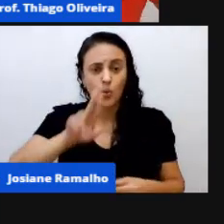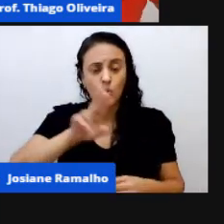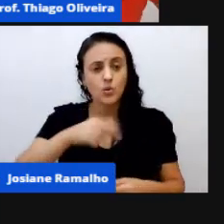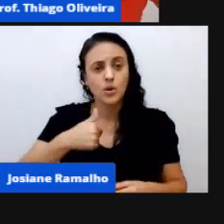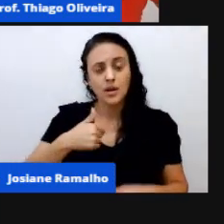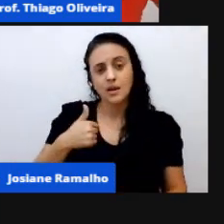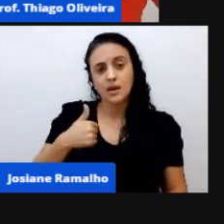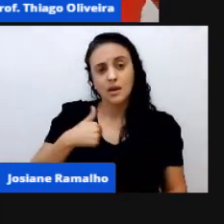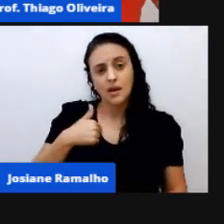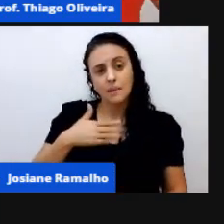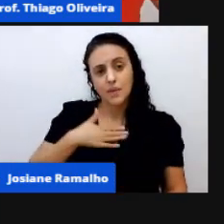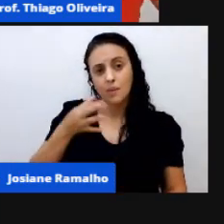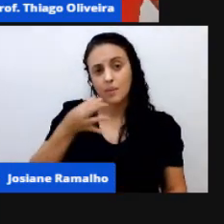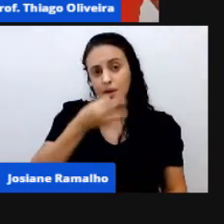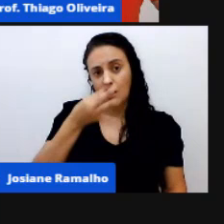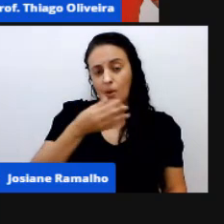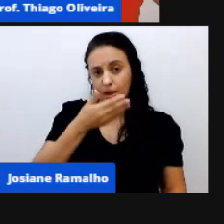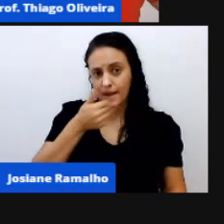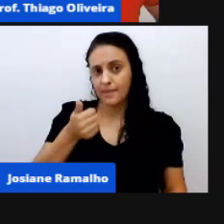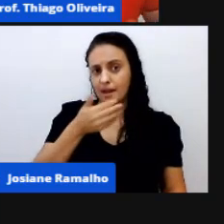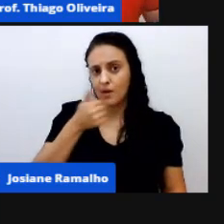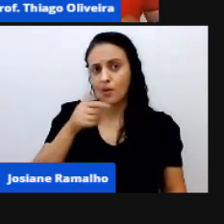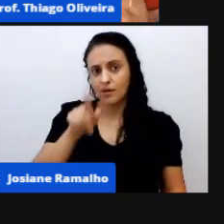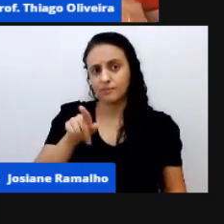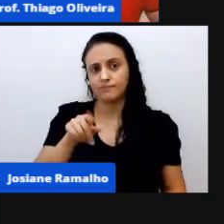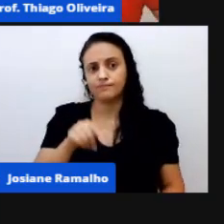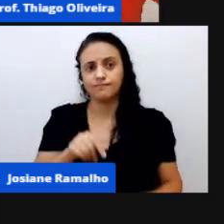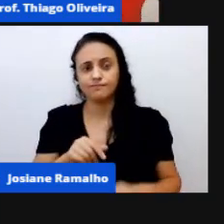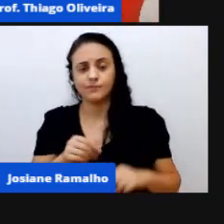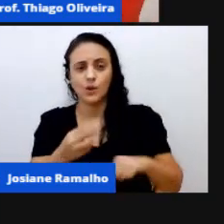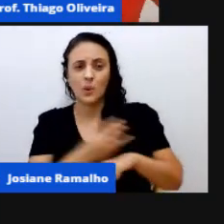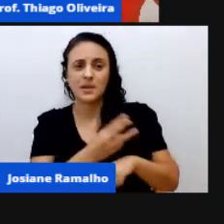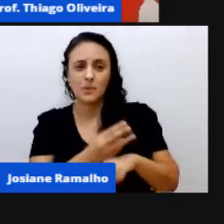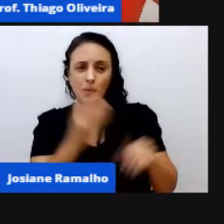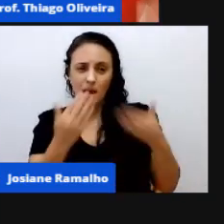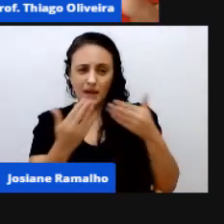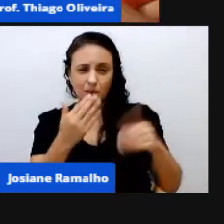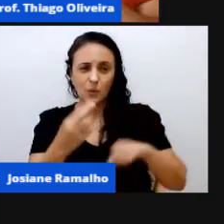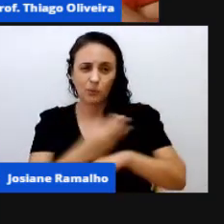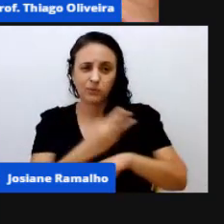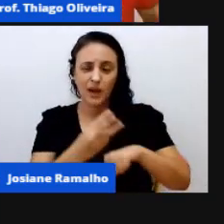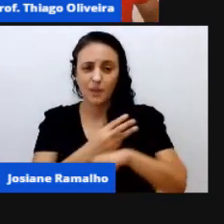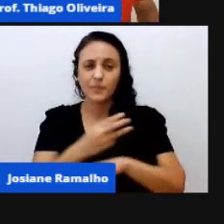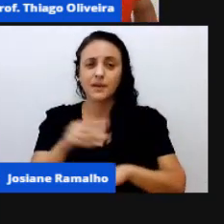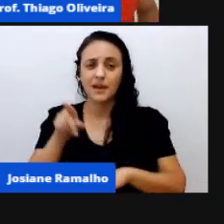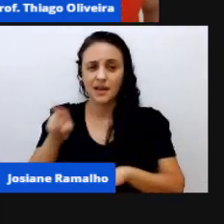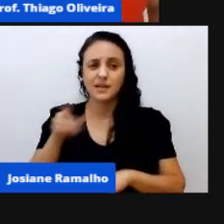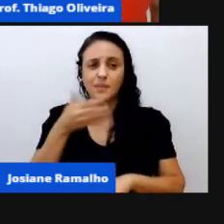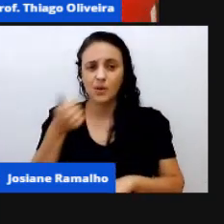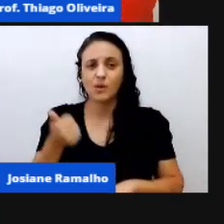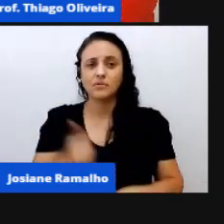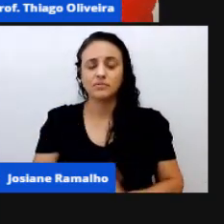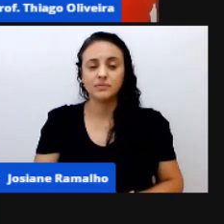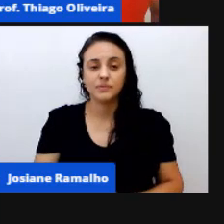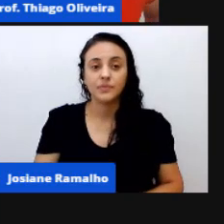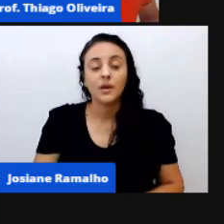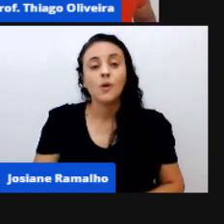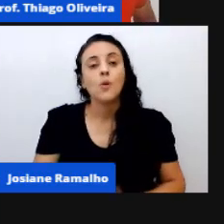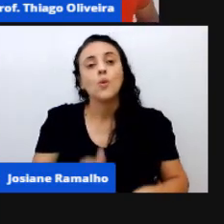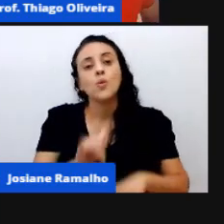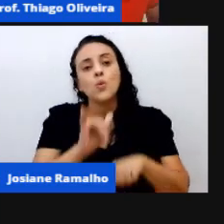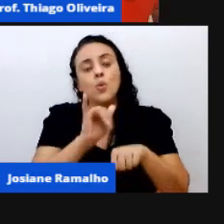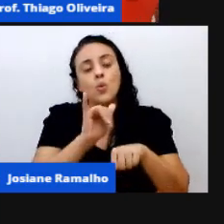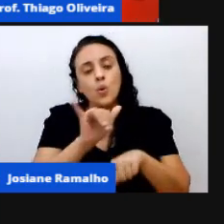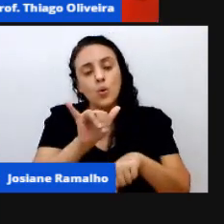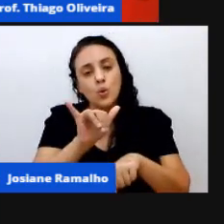WhatsApp. Tá? Tem um vídeo instrutório também que a gente vai disponibilizar. No YouTube tem vários vídeos falando como utilizar o